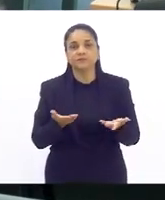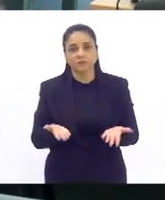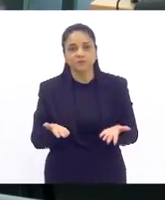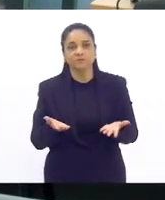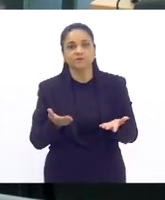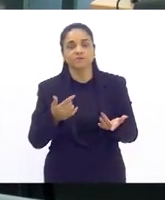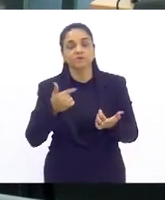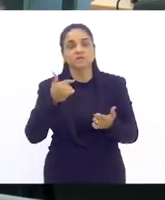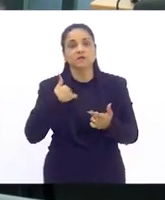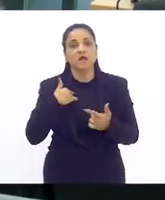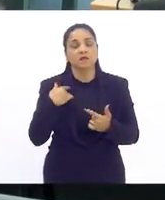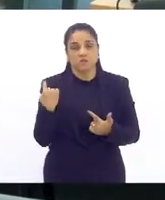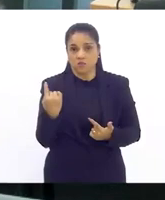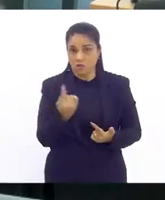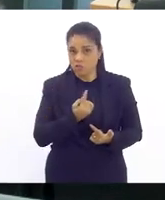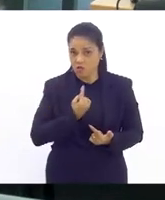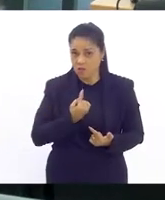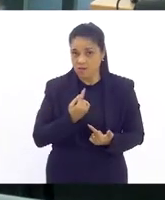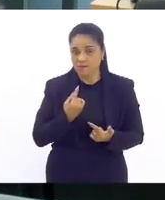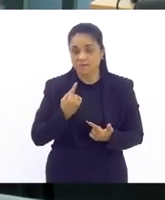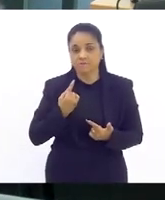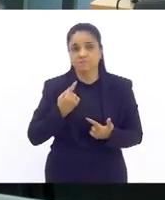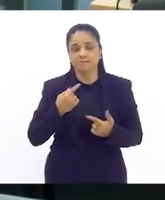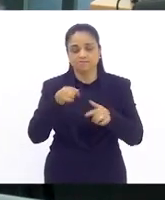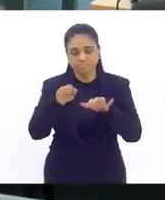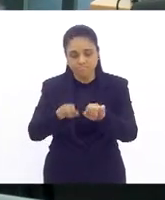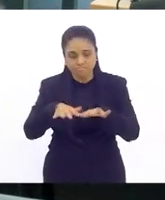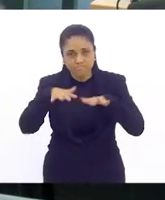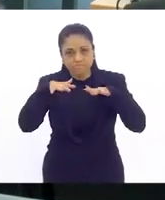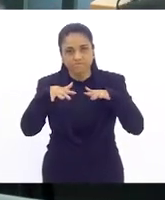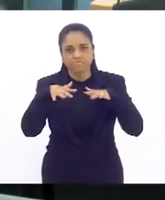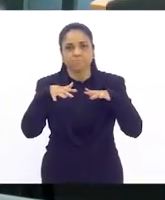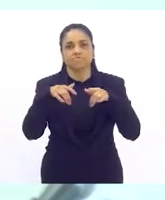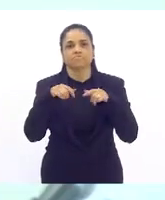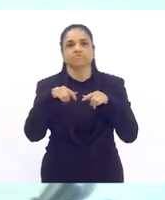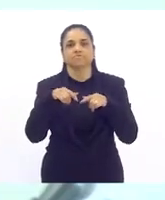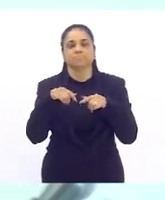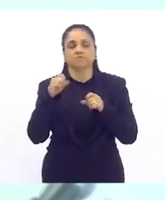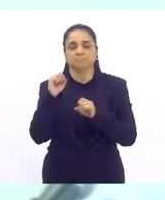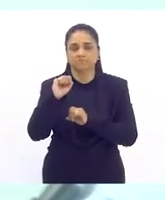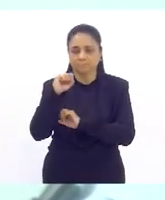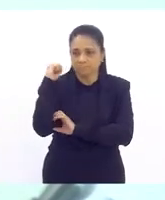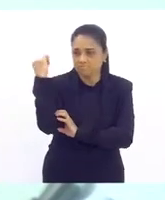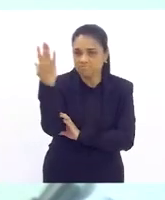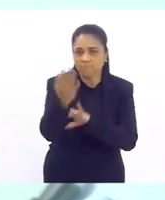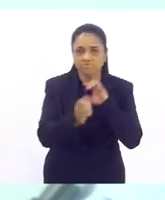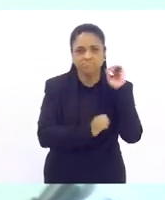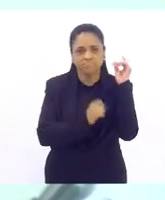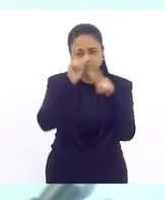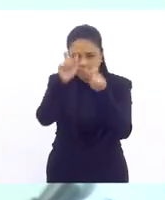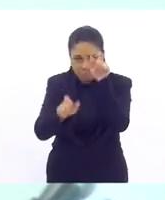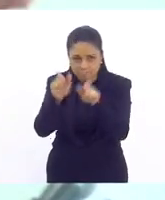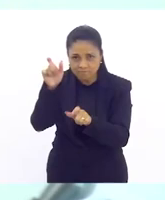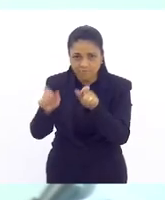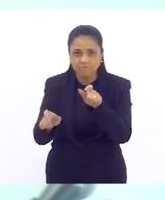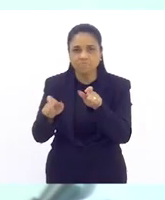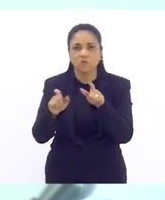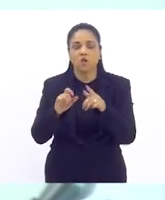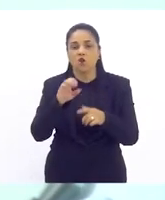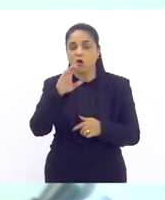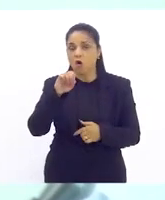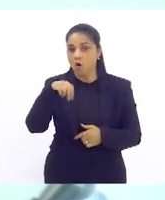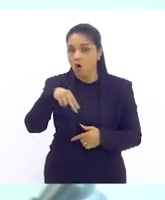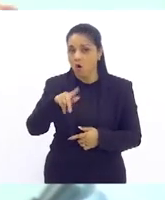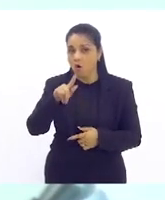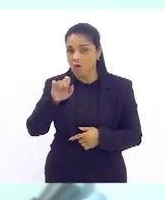cabe a nós né parlamentares fundamentalistas comitê de bacia ONGs